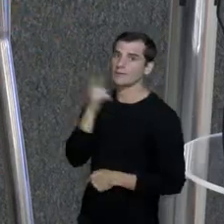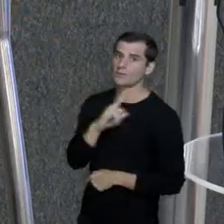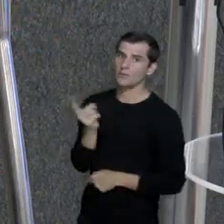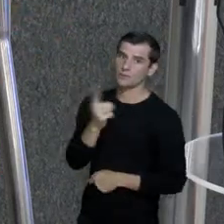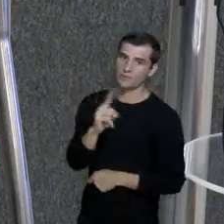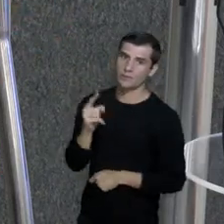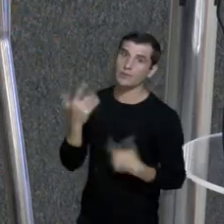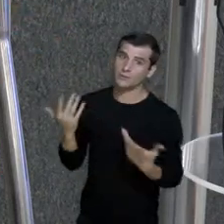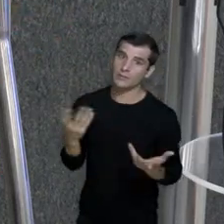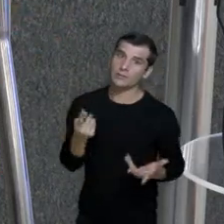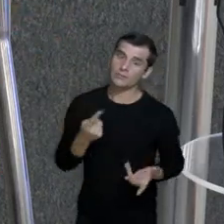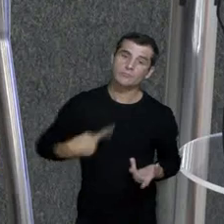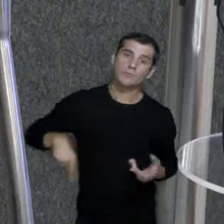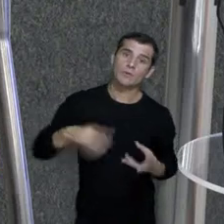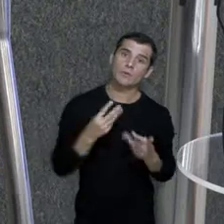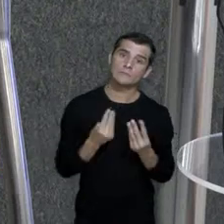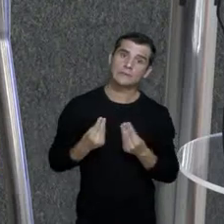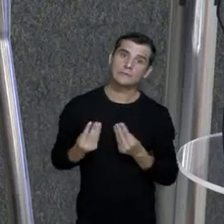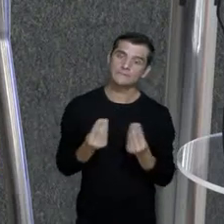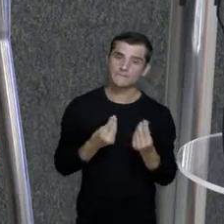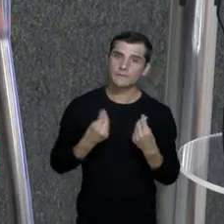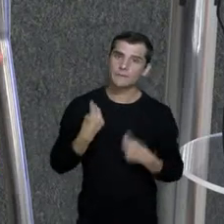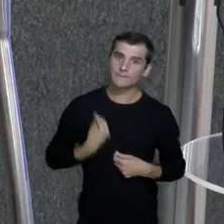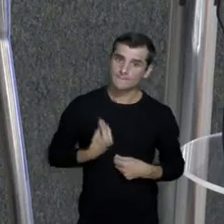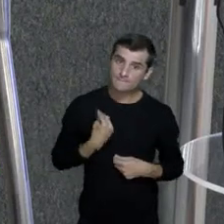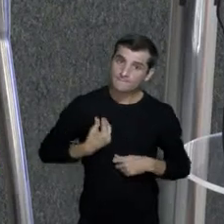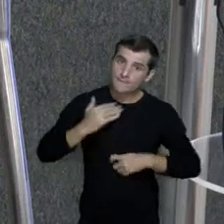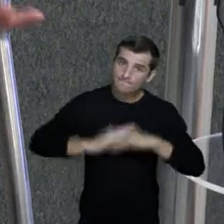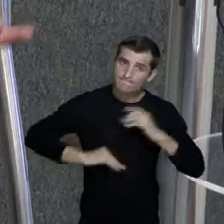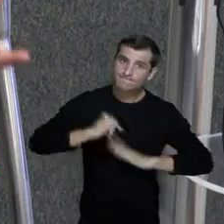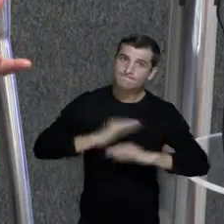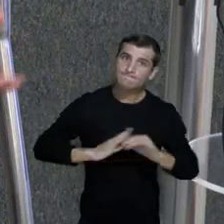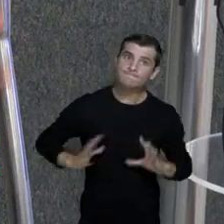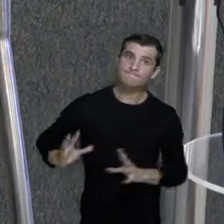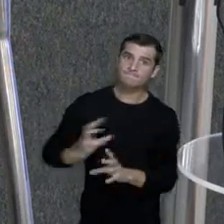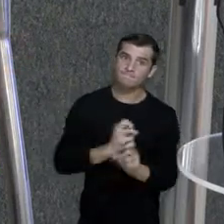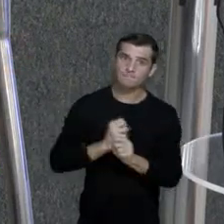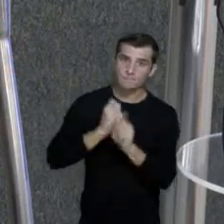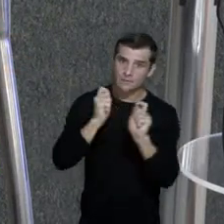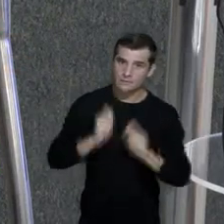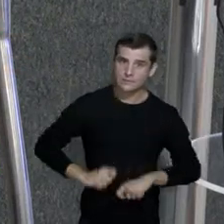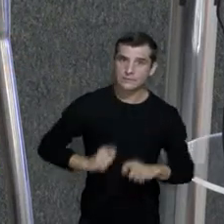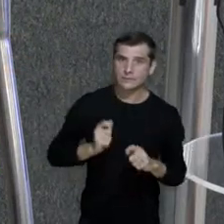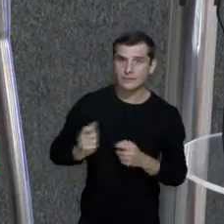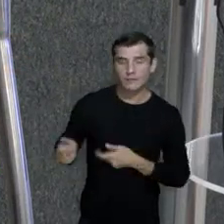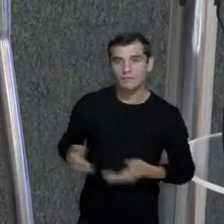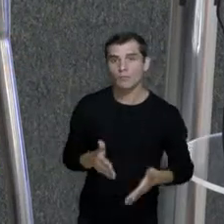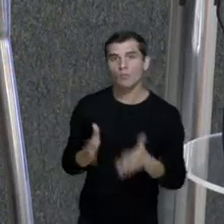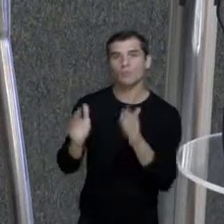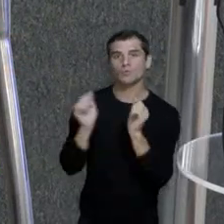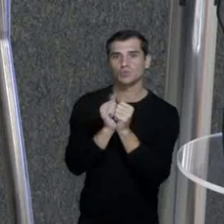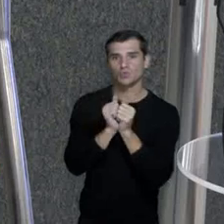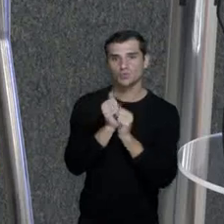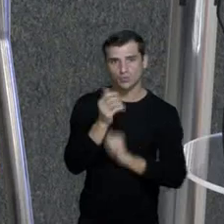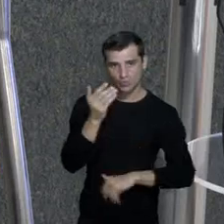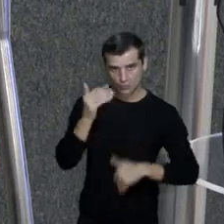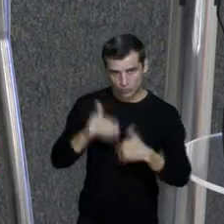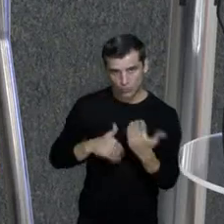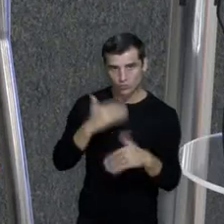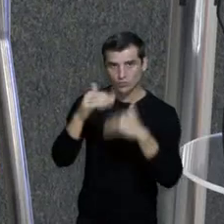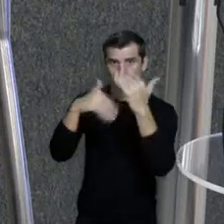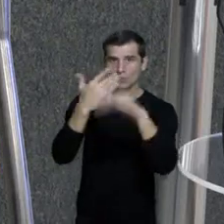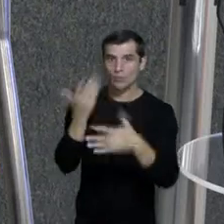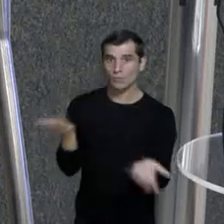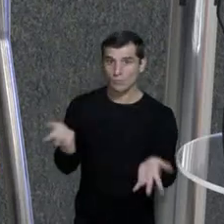gente tem que ter de somar e e e tornar um algo plural pra gente caminhar junto para finalizar agora já que agradecimento a